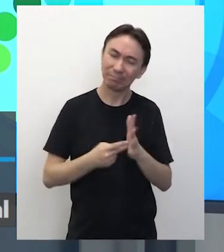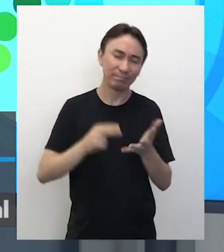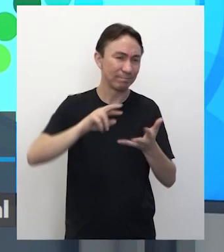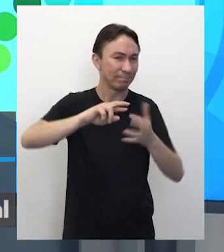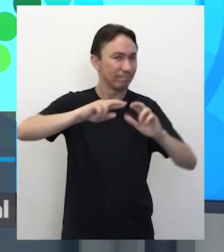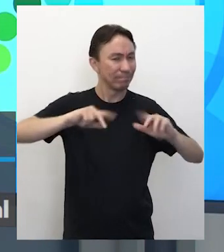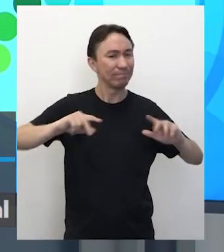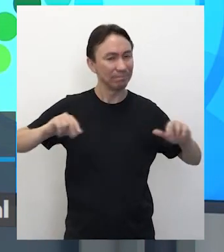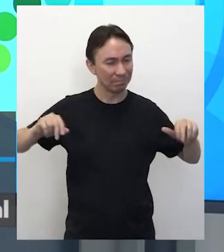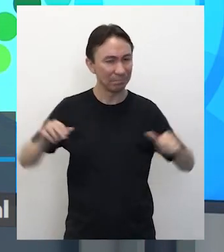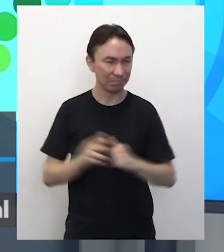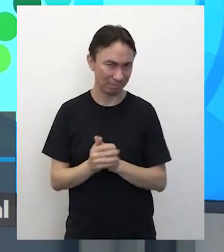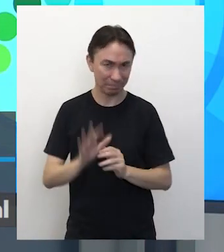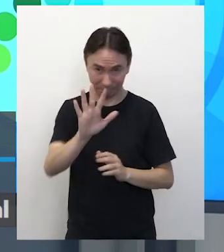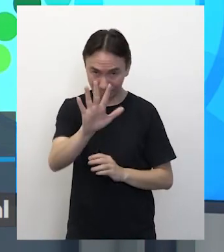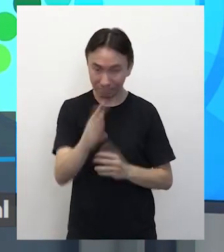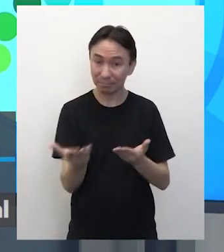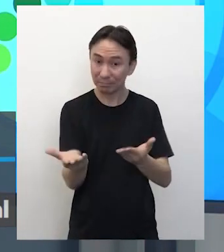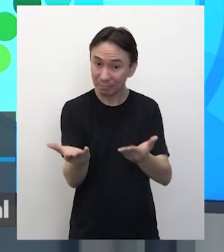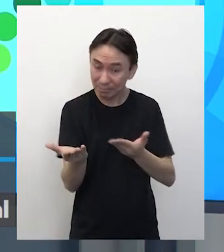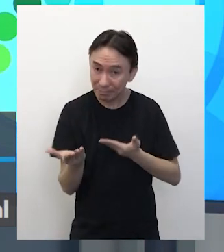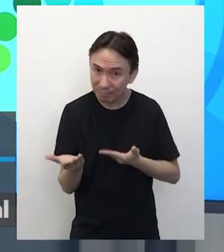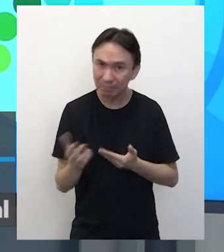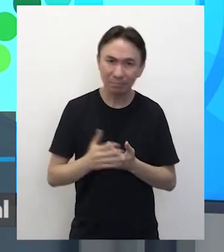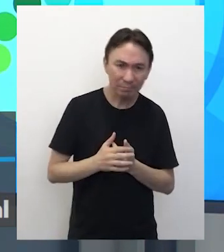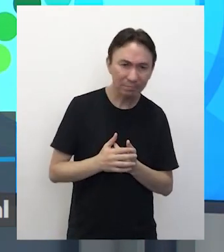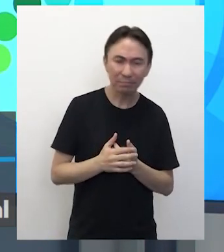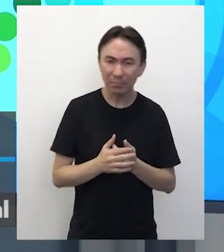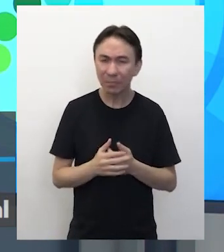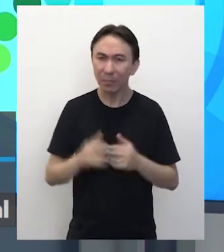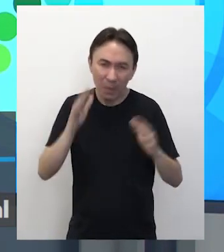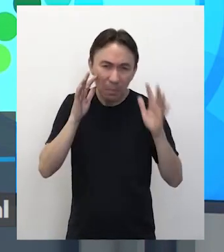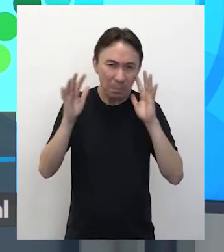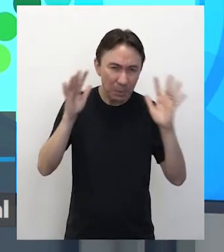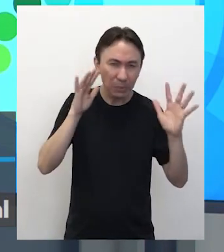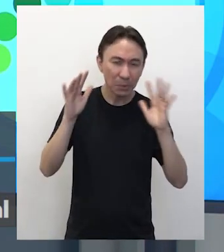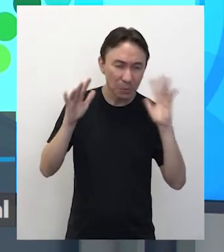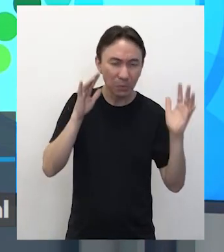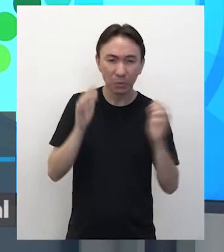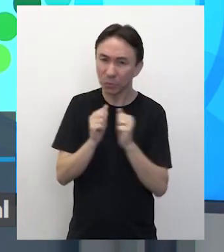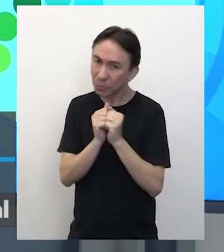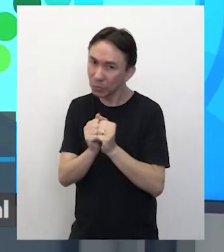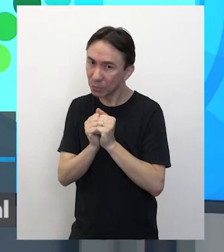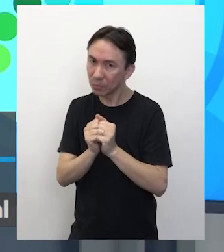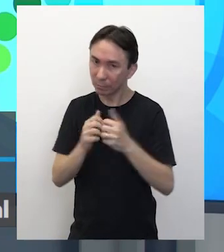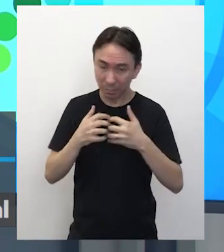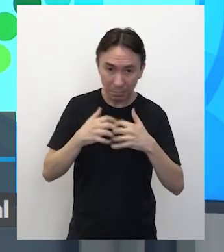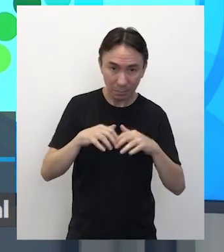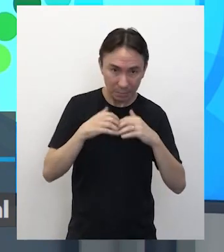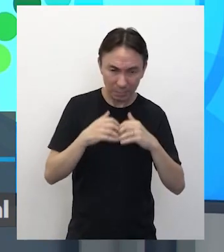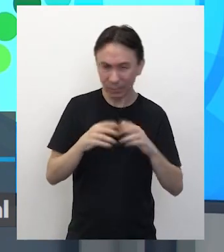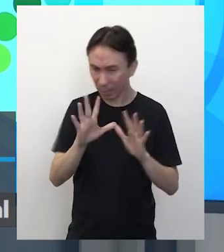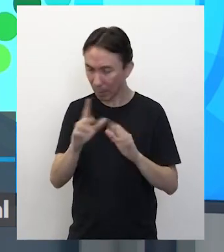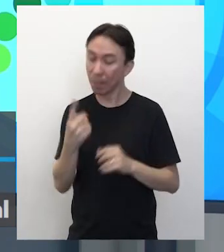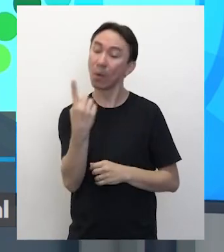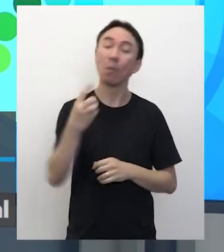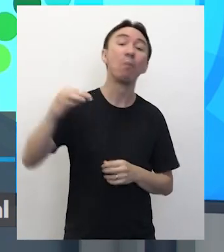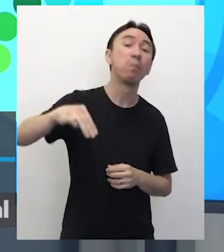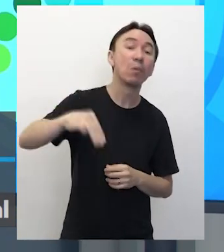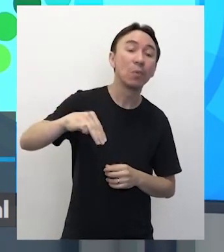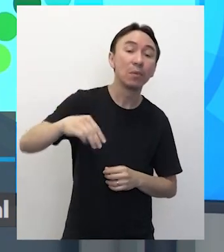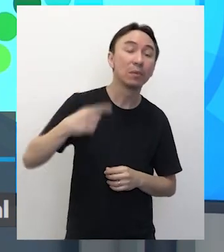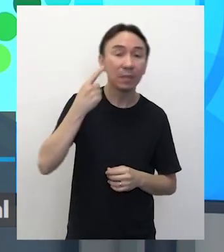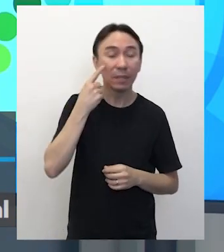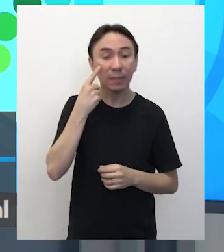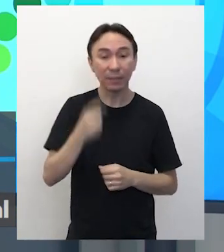a gente pensar juntos, pessoal. Vou dar, assim, um minutinho para vocês colocarem aí no chat qual será